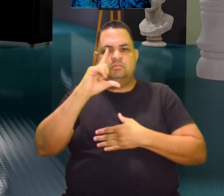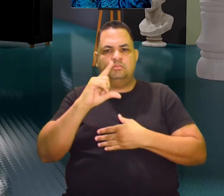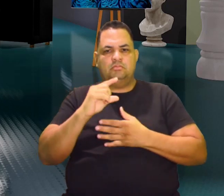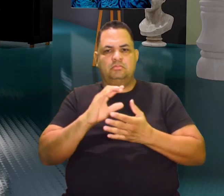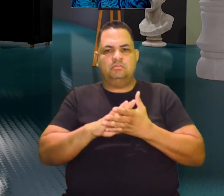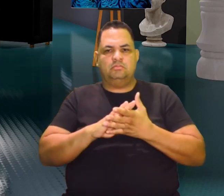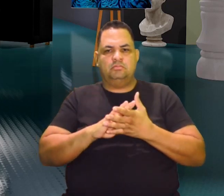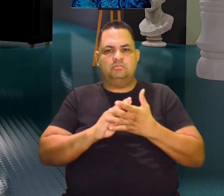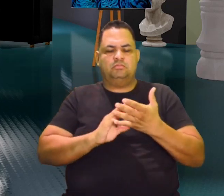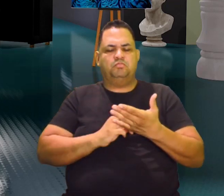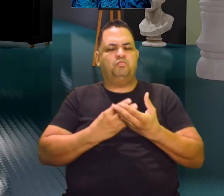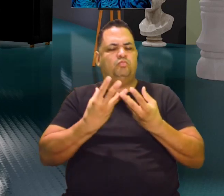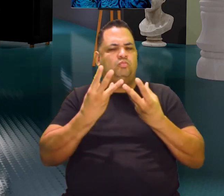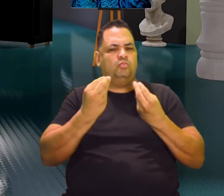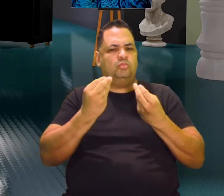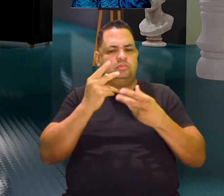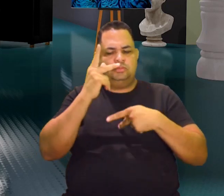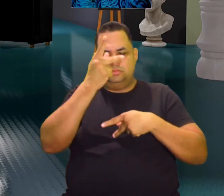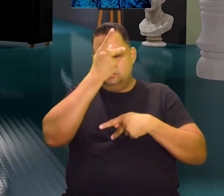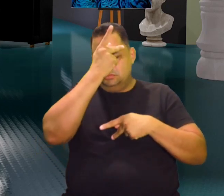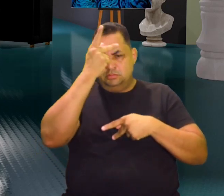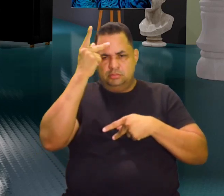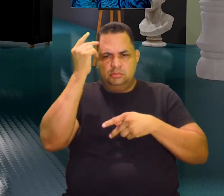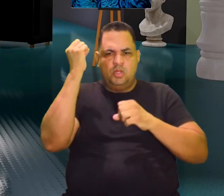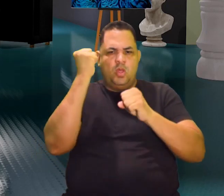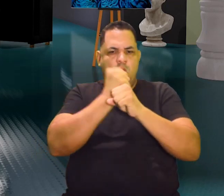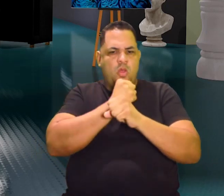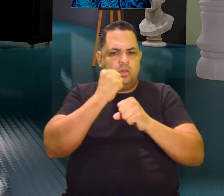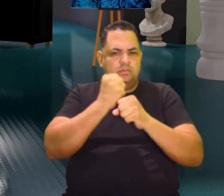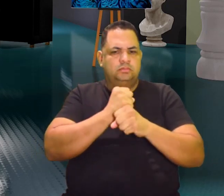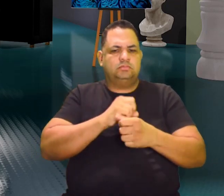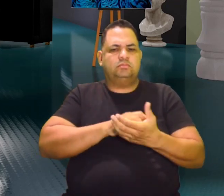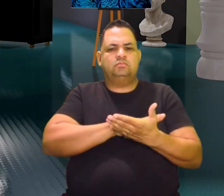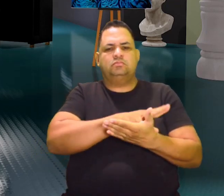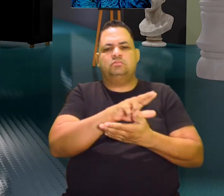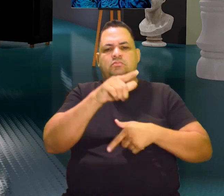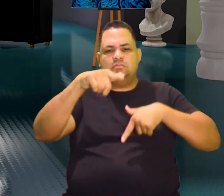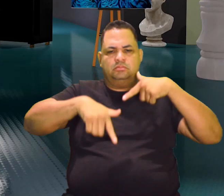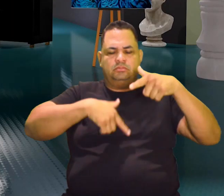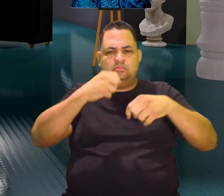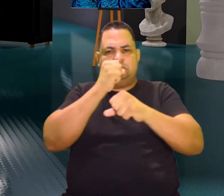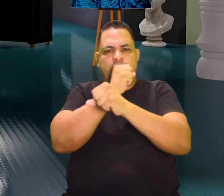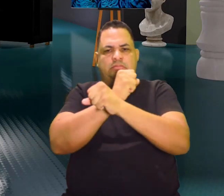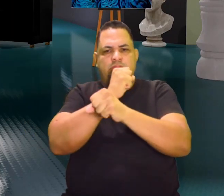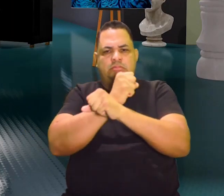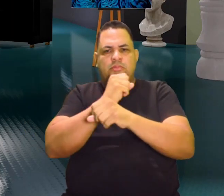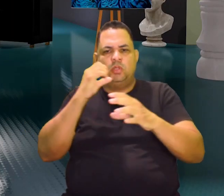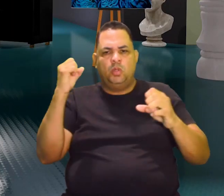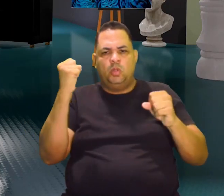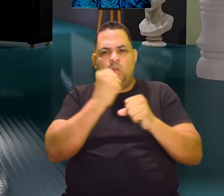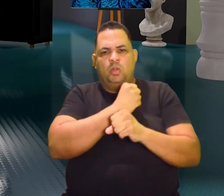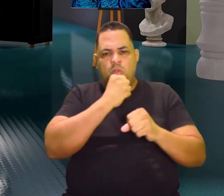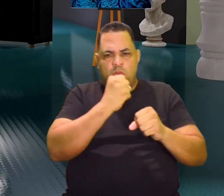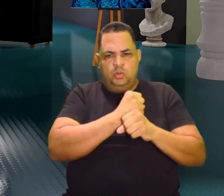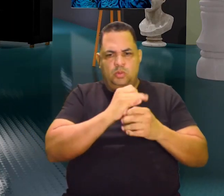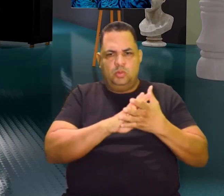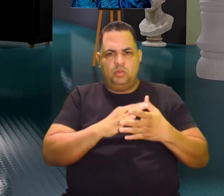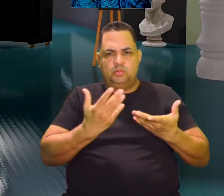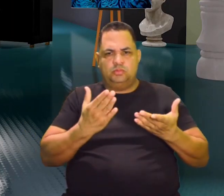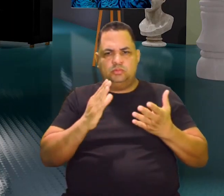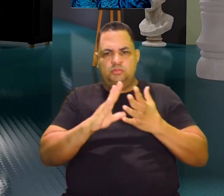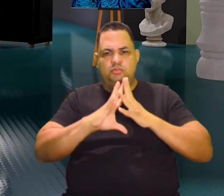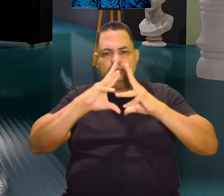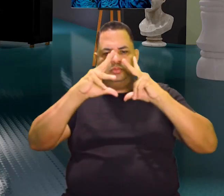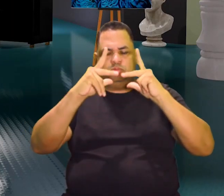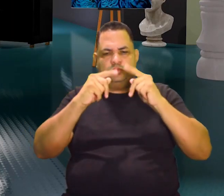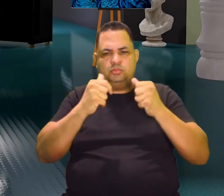Foram muitas mãos, né, muitos trabalhadores escravos que construíram, né, todos esses monumentos,